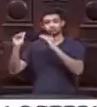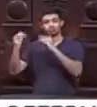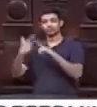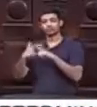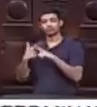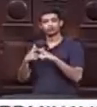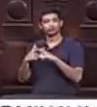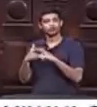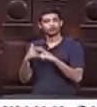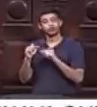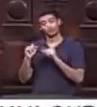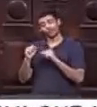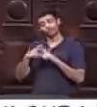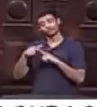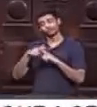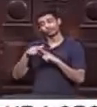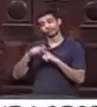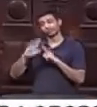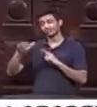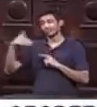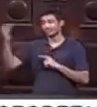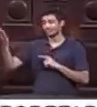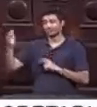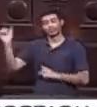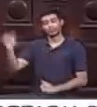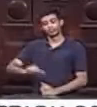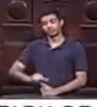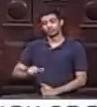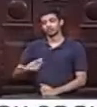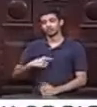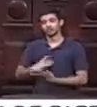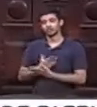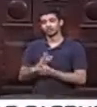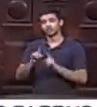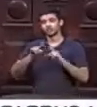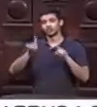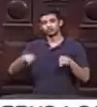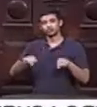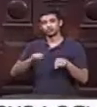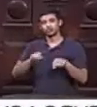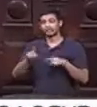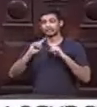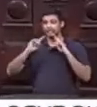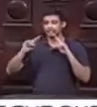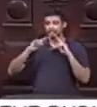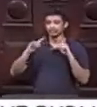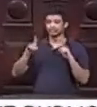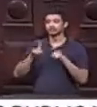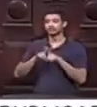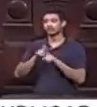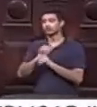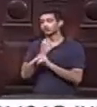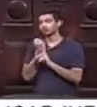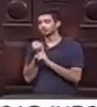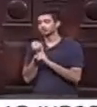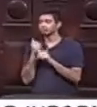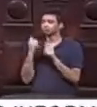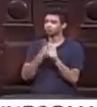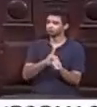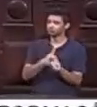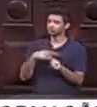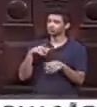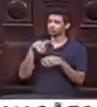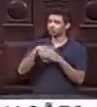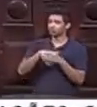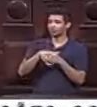vai pegar muito mal do lado de fora. Os servidores estão acompanhando a votação e a sociedade vai acompanhar a votação,